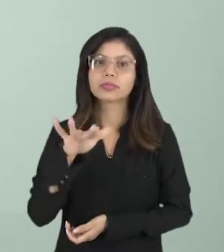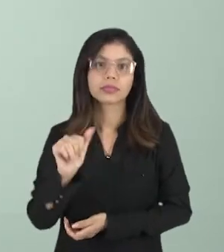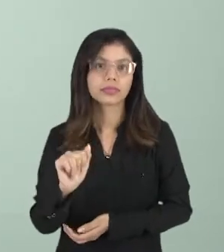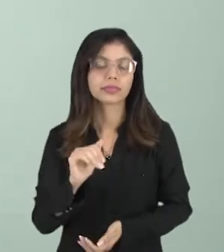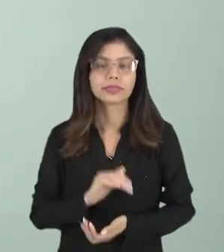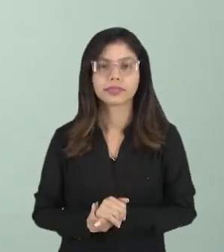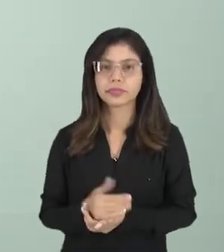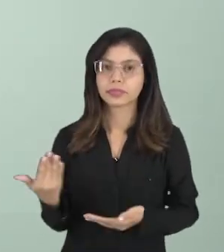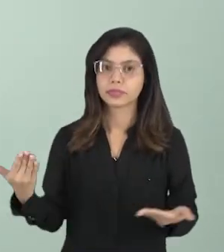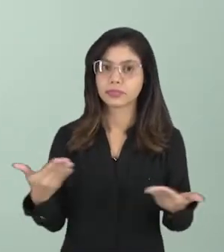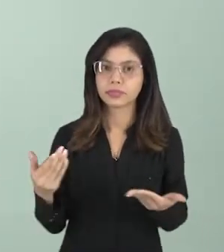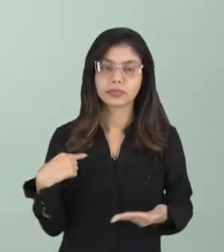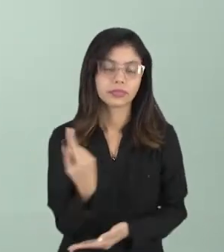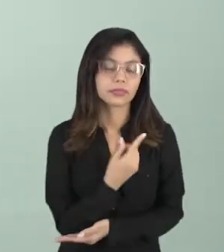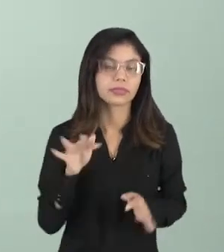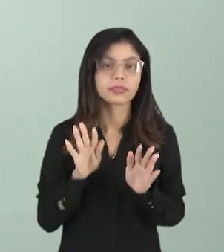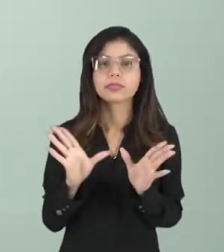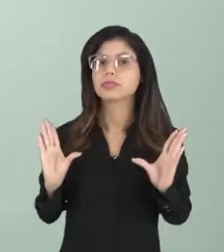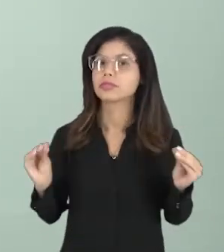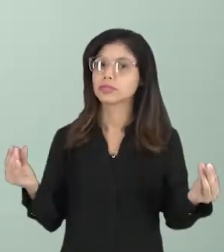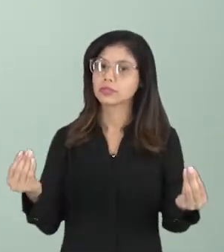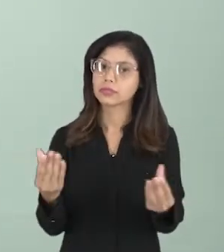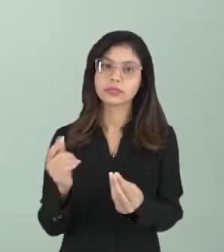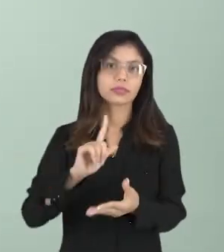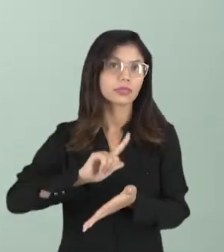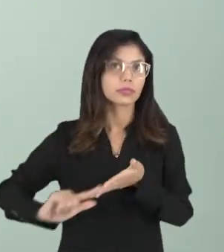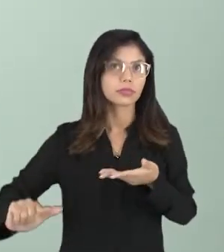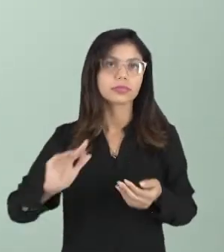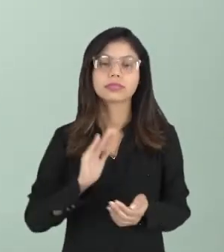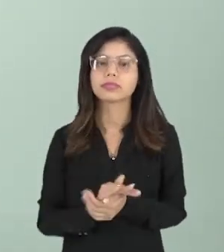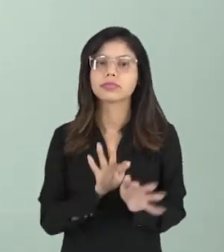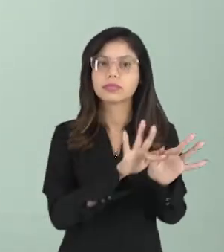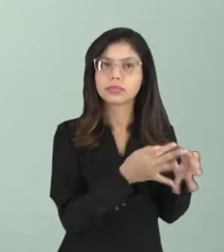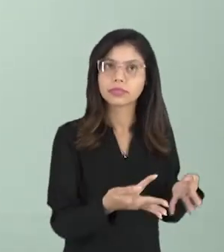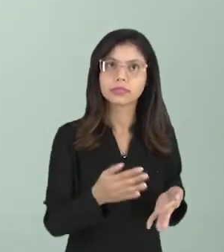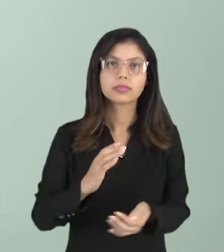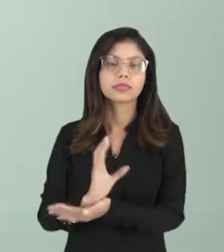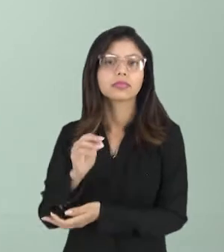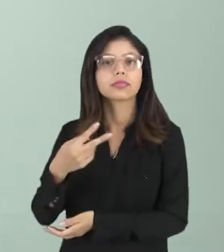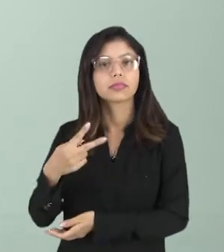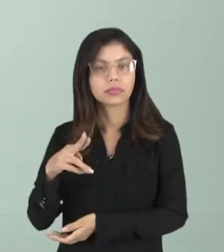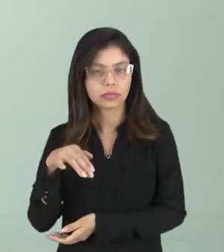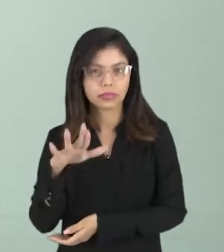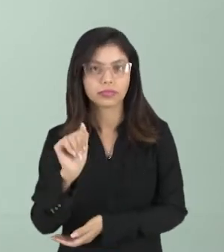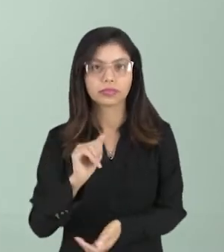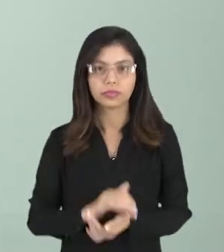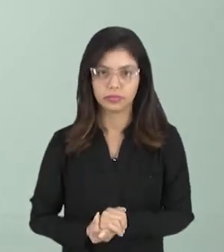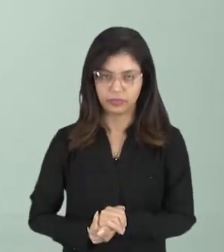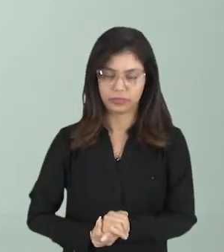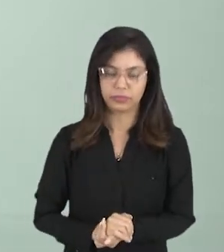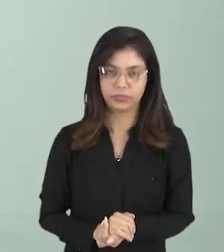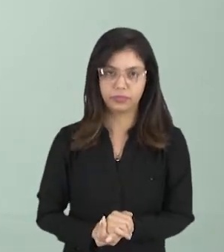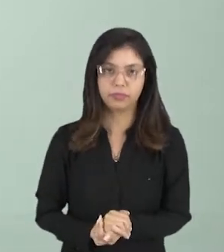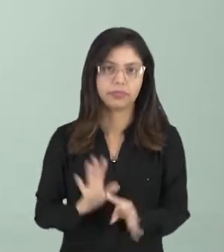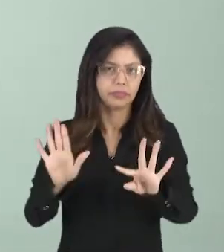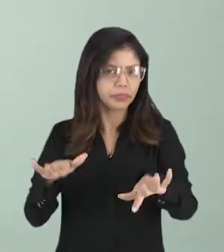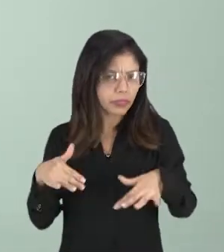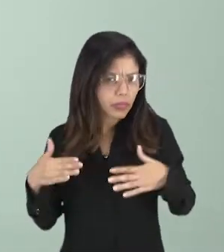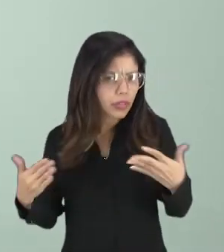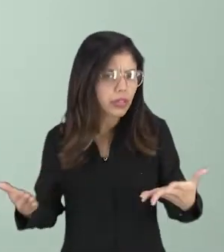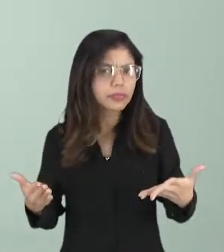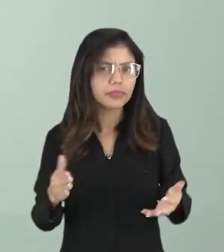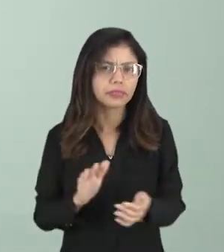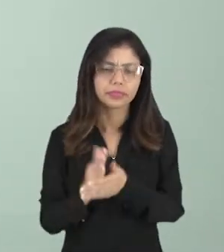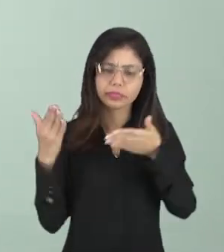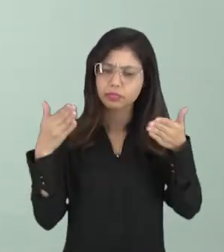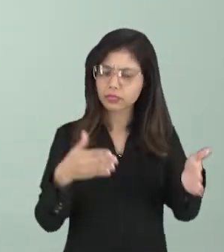falar um pouquinho sobre substâncias puras simples e substâncias puras compostas. E para a gente iniciar, vamos ver quais são os